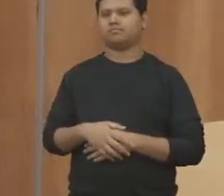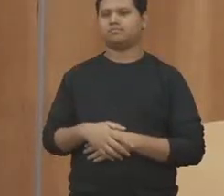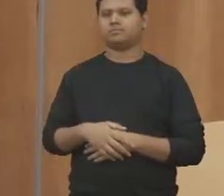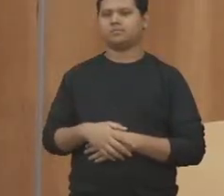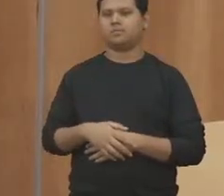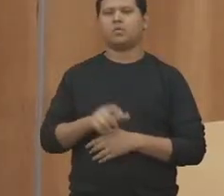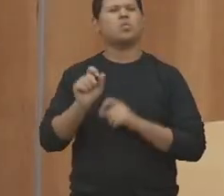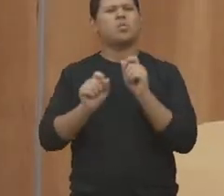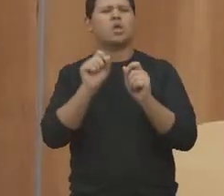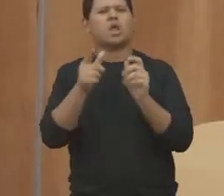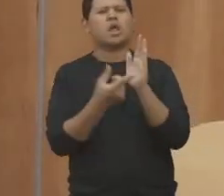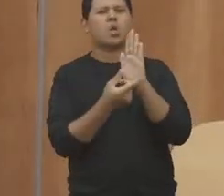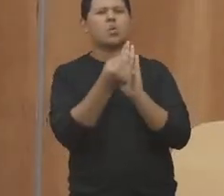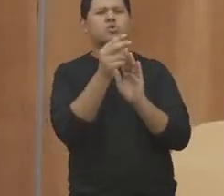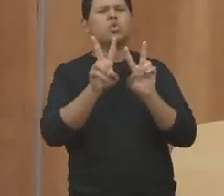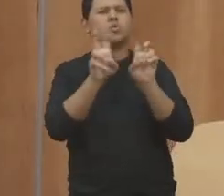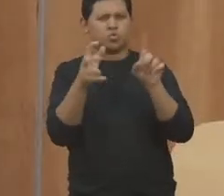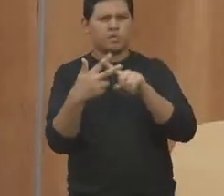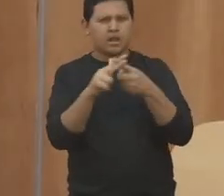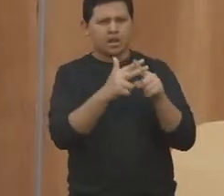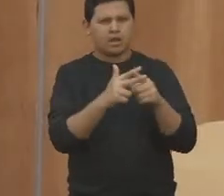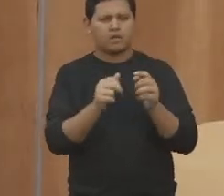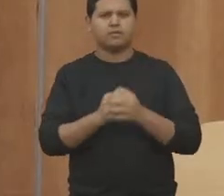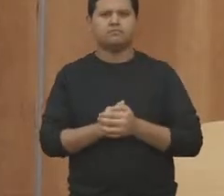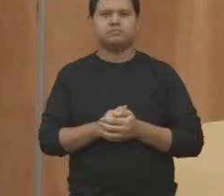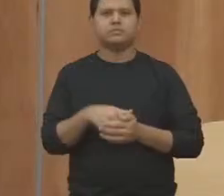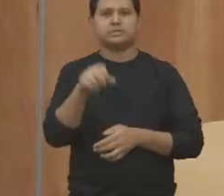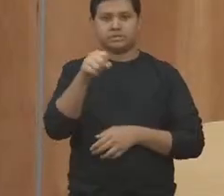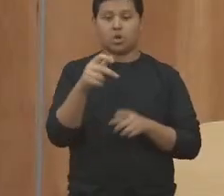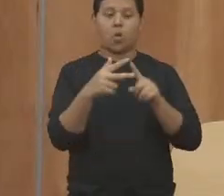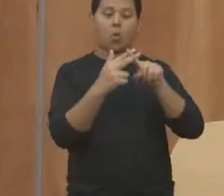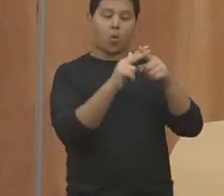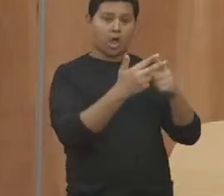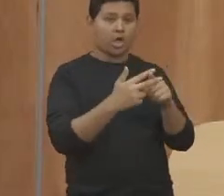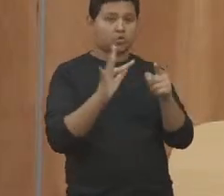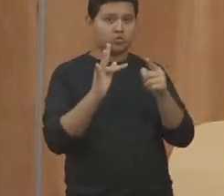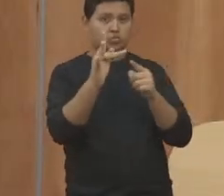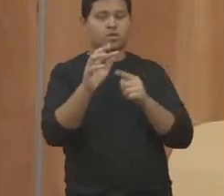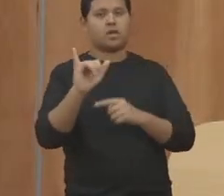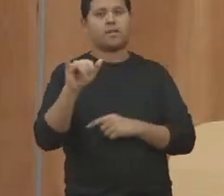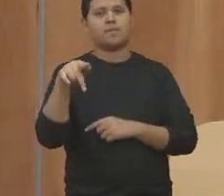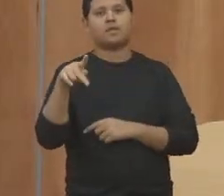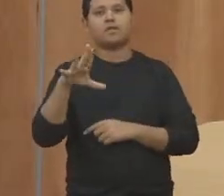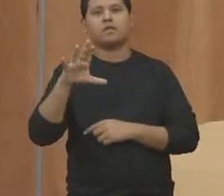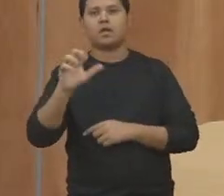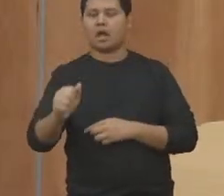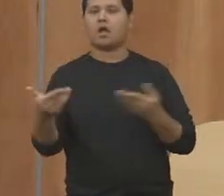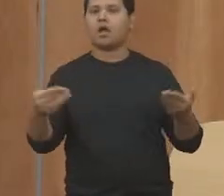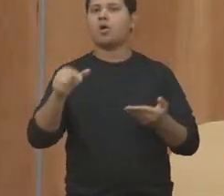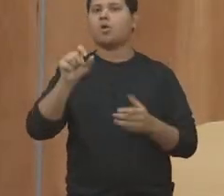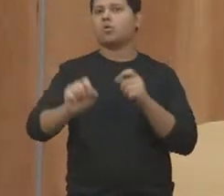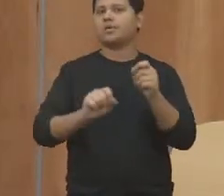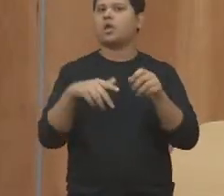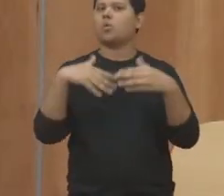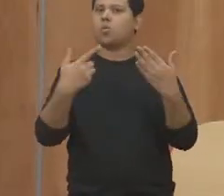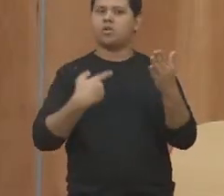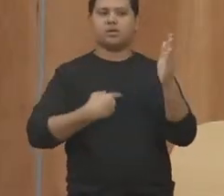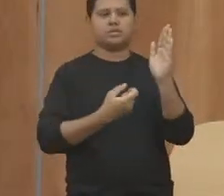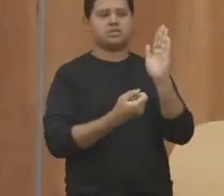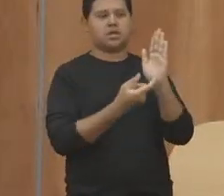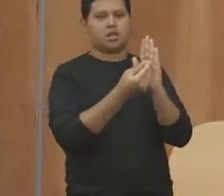Alíquota do quê? De reajuste? Isso. Reajuste previsto do IPCA, que no momento da elaboração da LOA